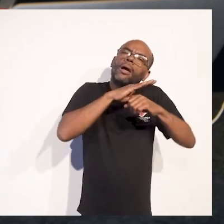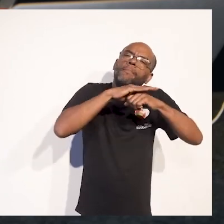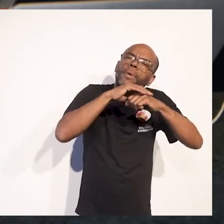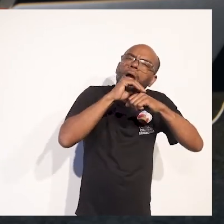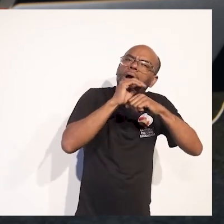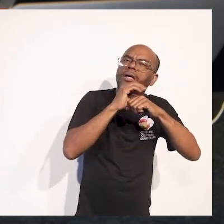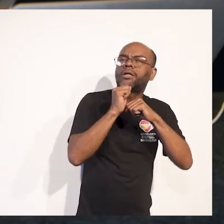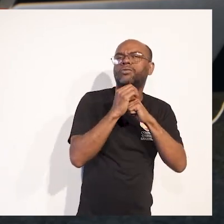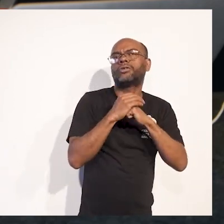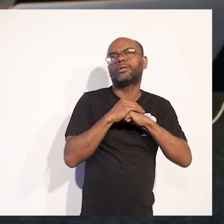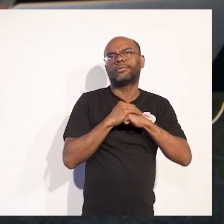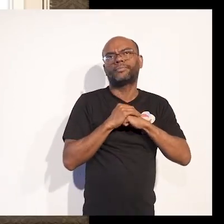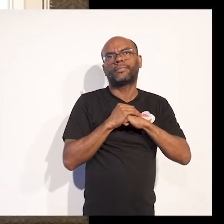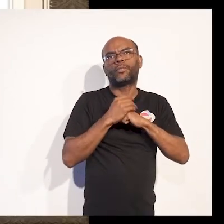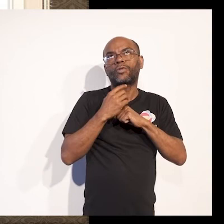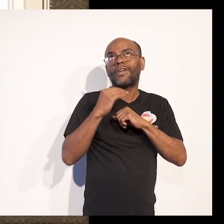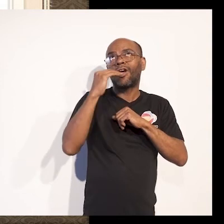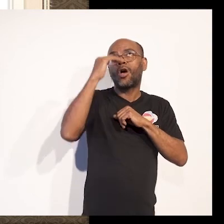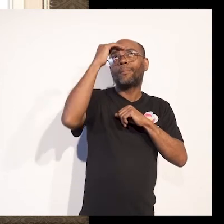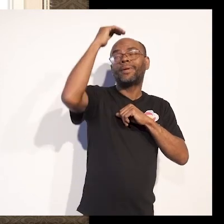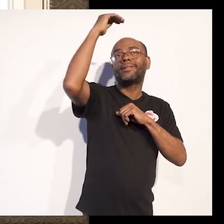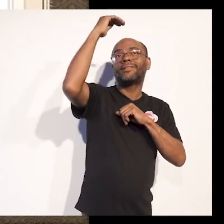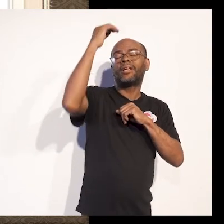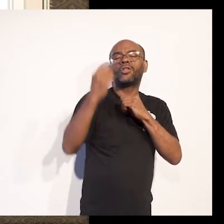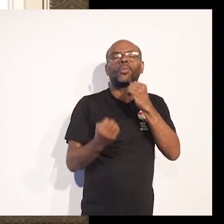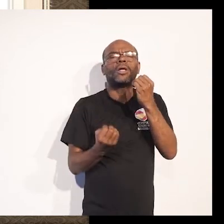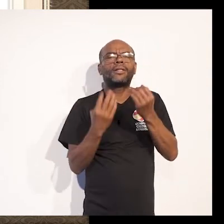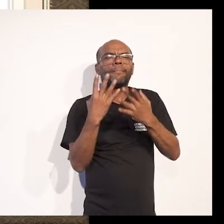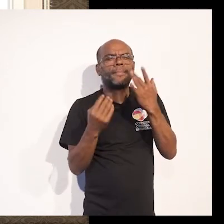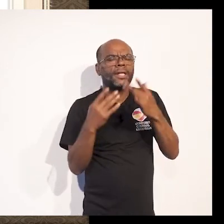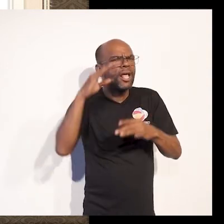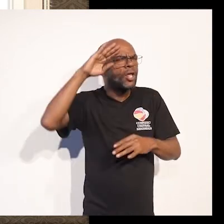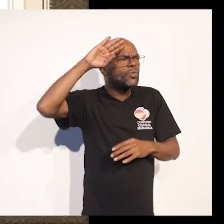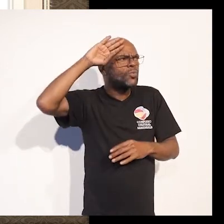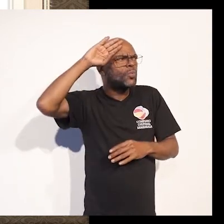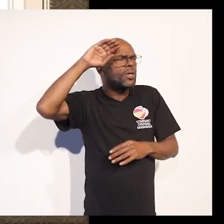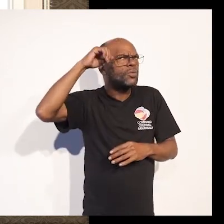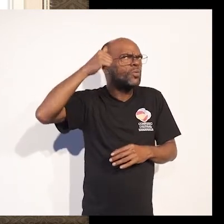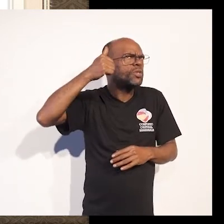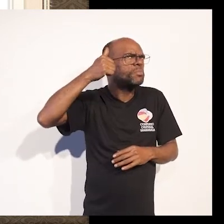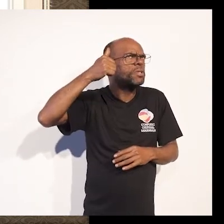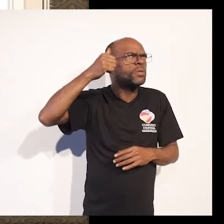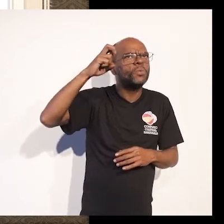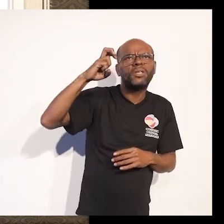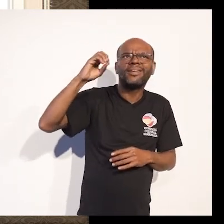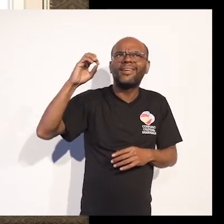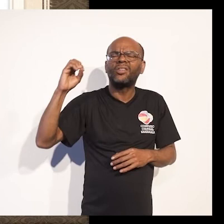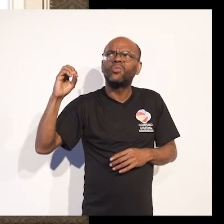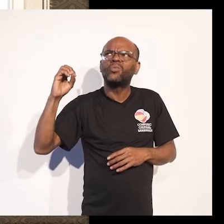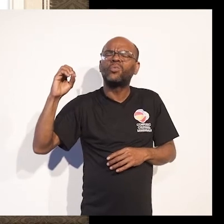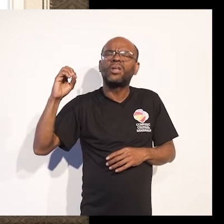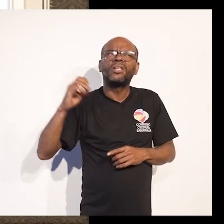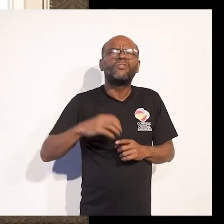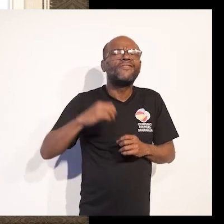nela. Quando você vai aumentando essa temperatura, ali pelos 2500, você vai ver a lâmpada de